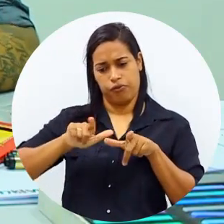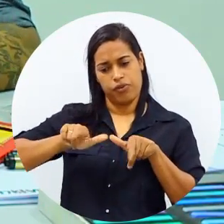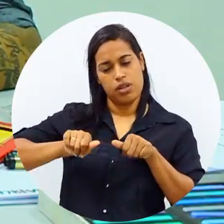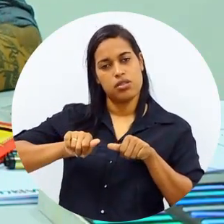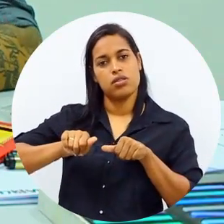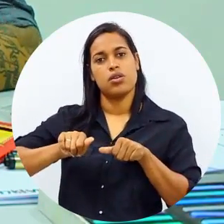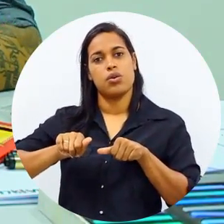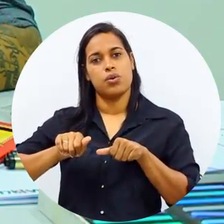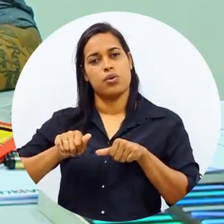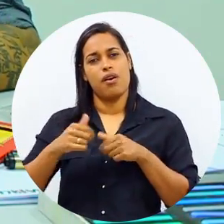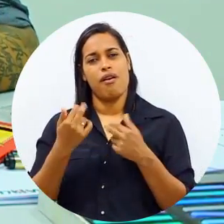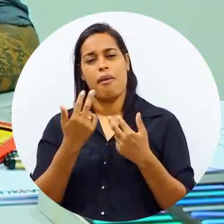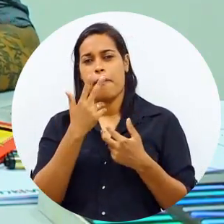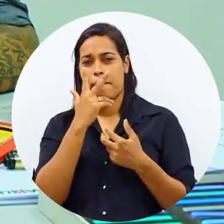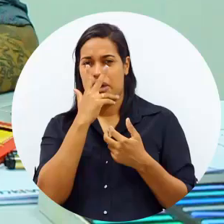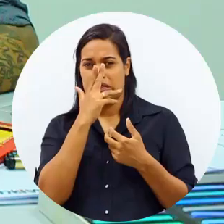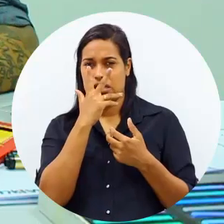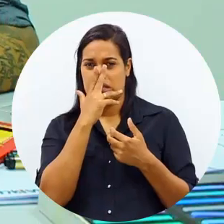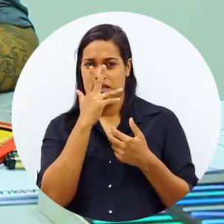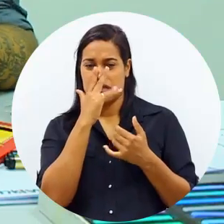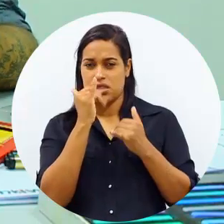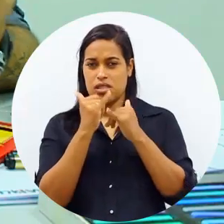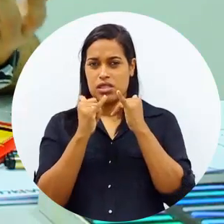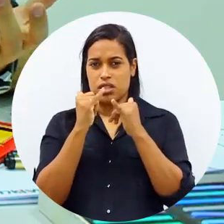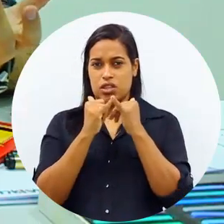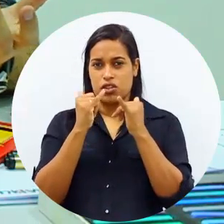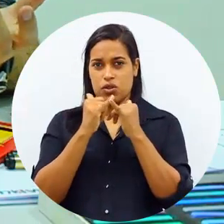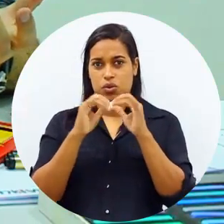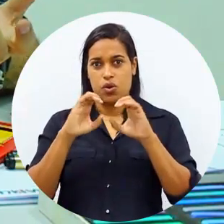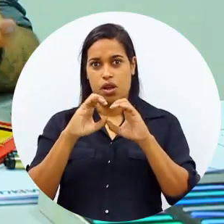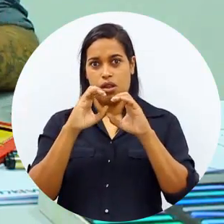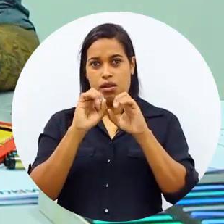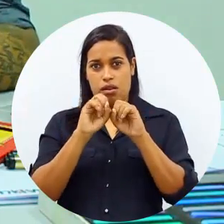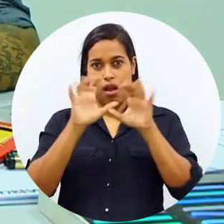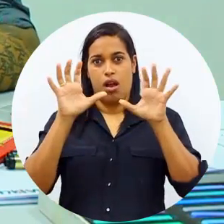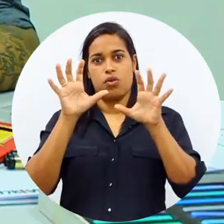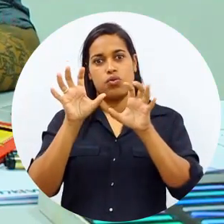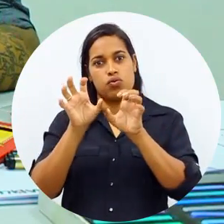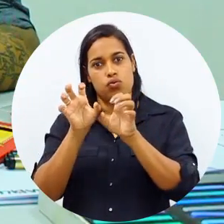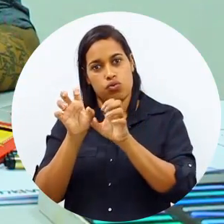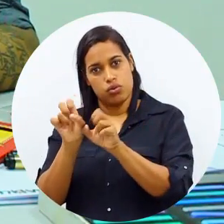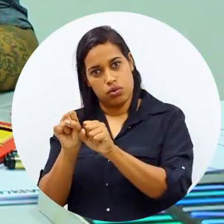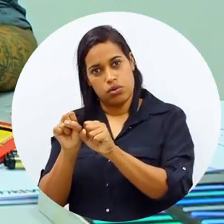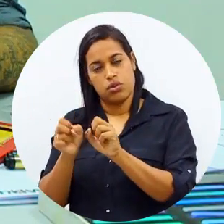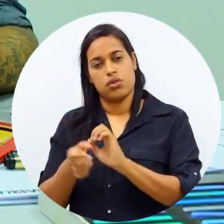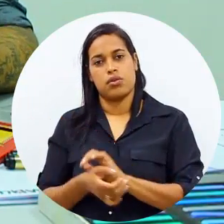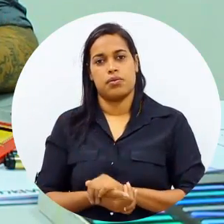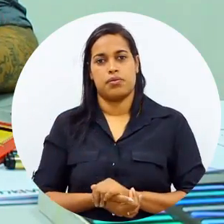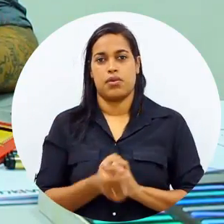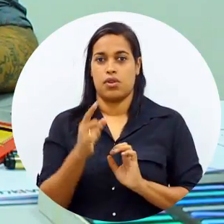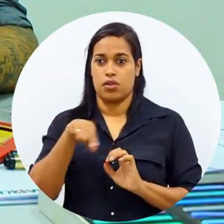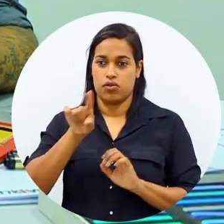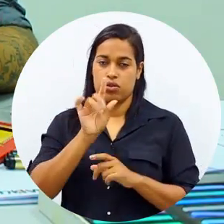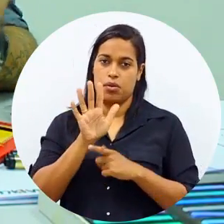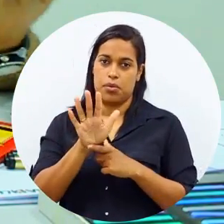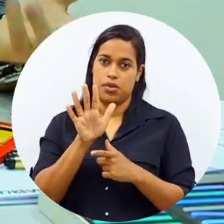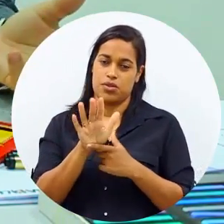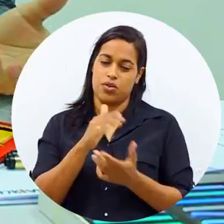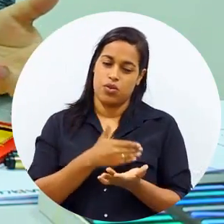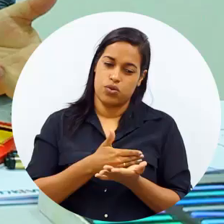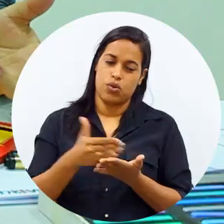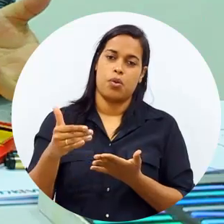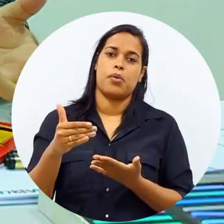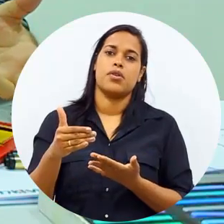cheio, vazio, é algo semelhante ao contraste de claro, escuro, que a